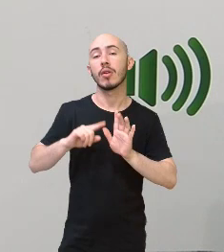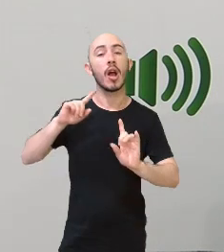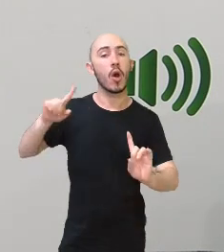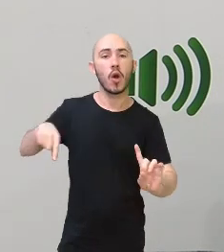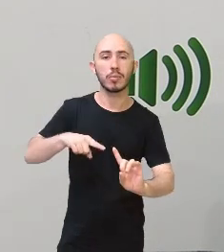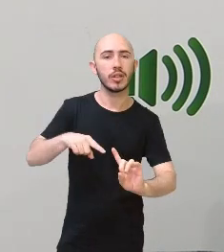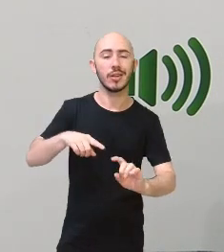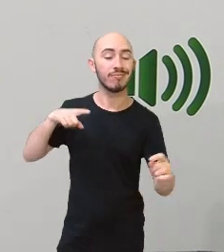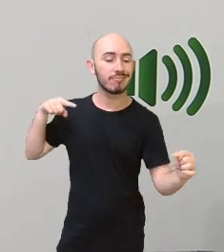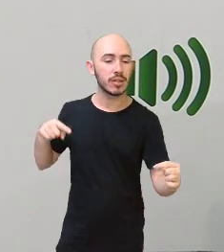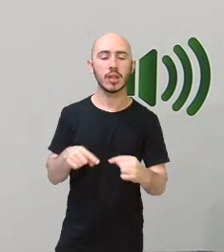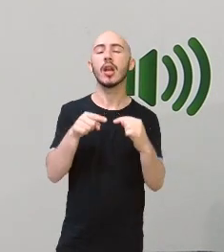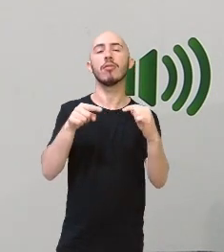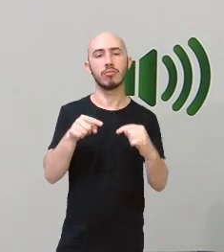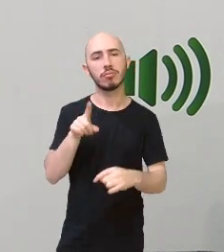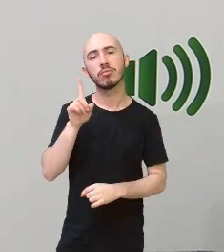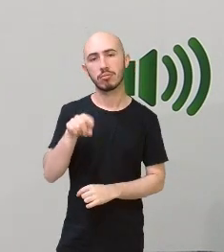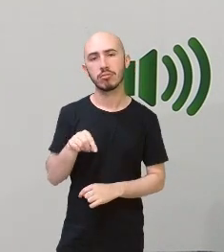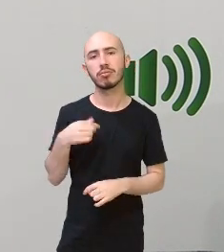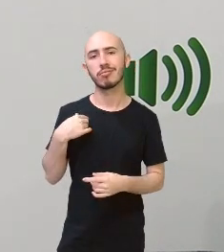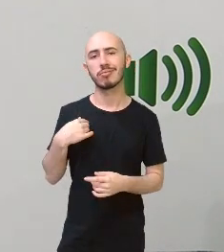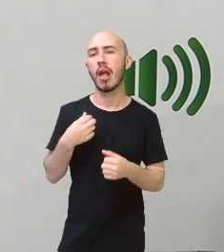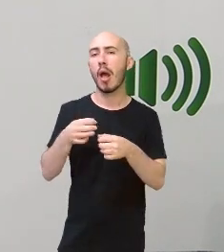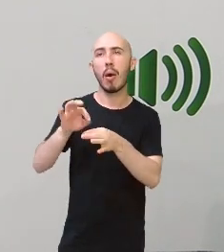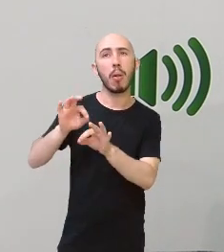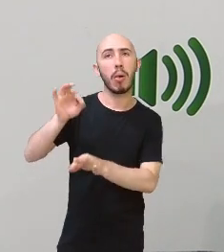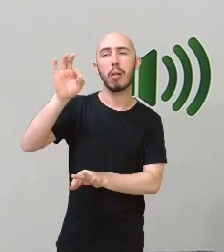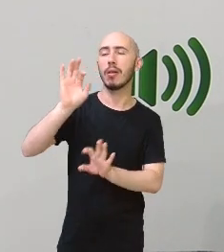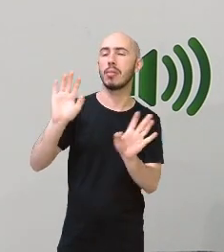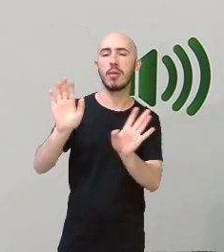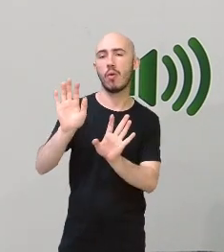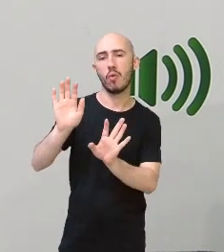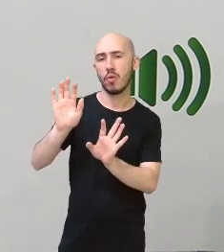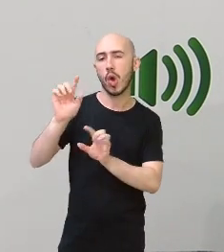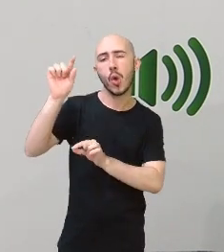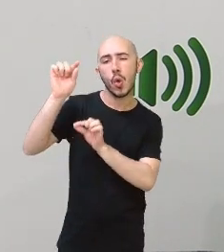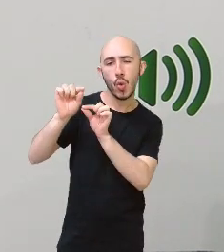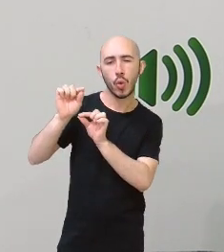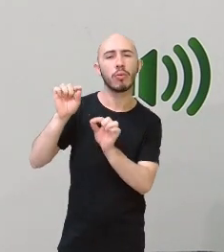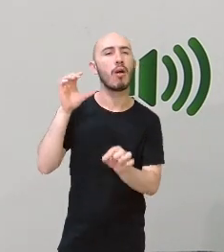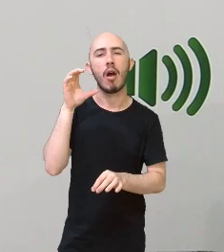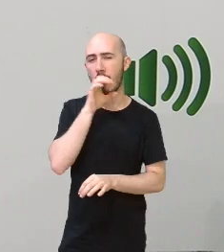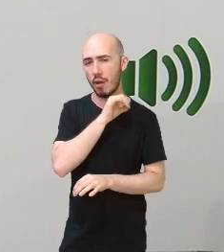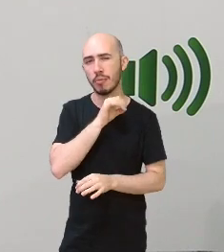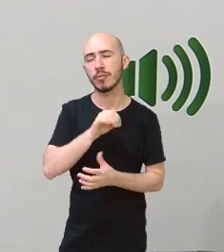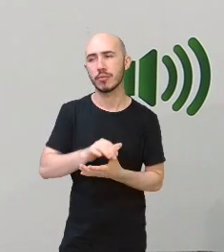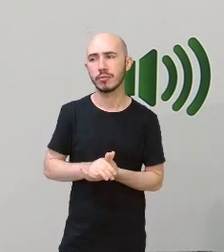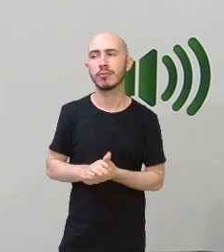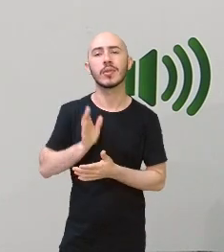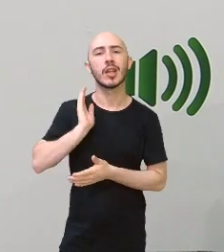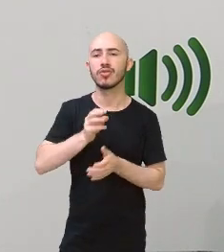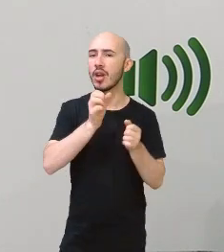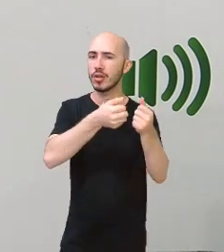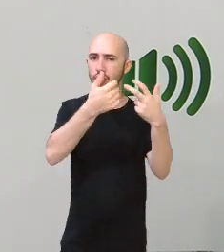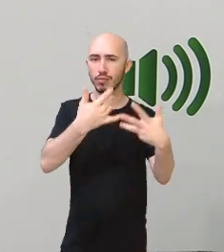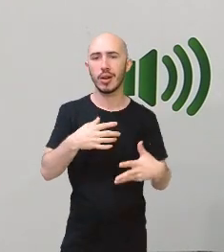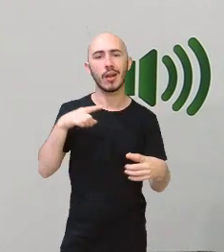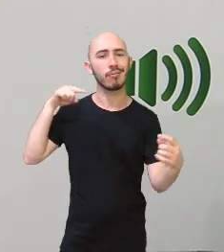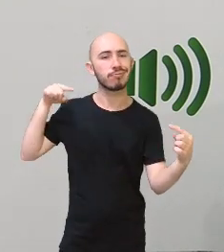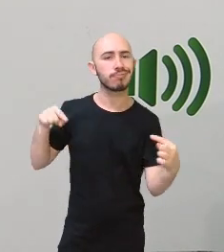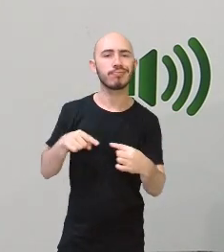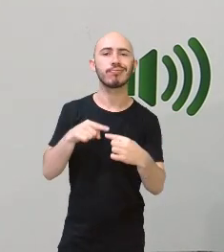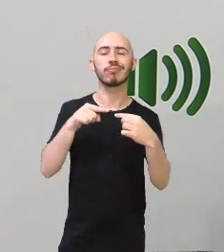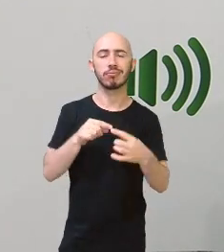objetivo, quer dizer, aquele texto direto, ele não vai fazer muitas voltas, não. É um texto direto que explica,